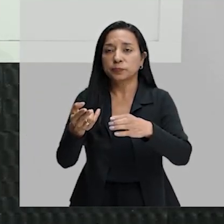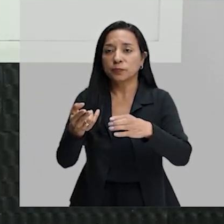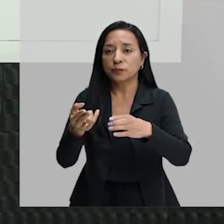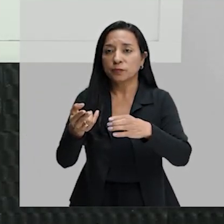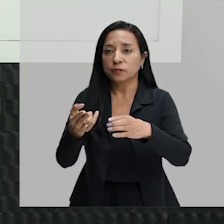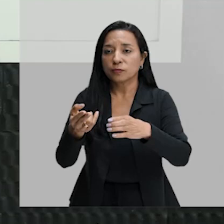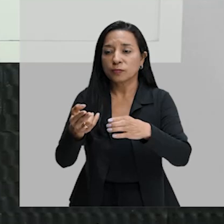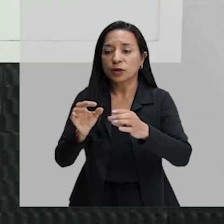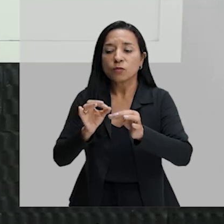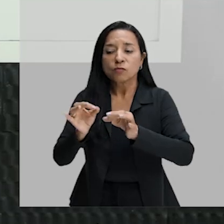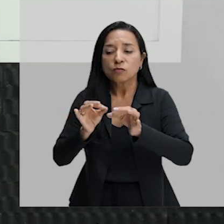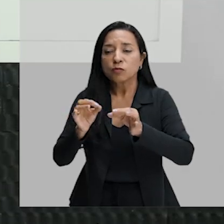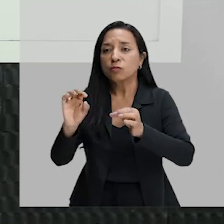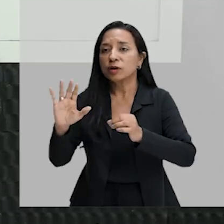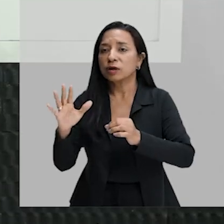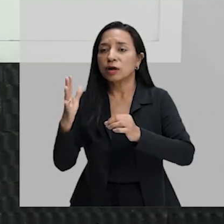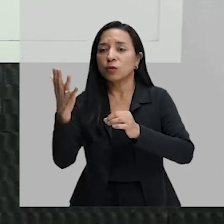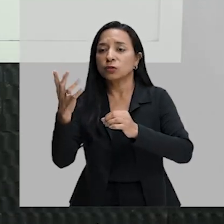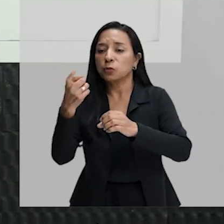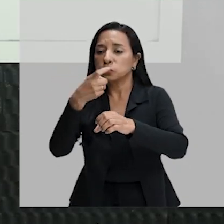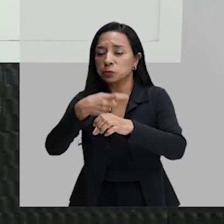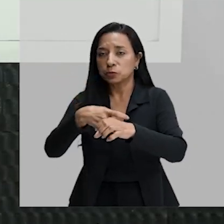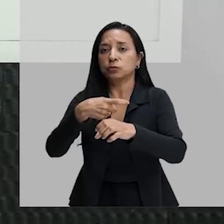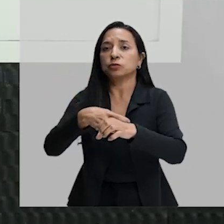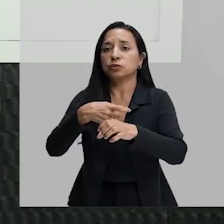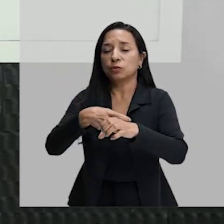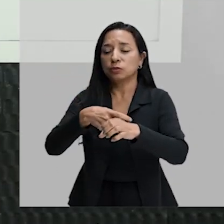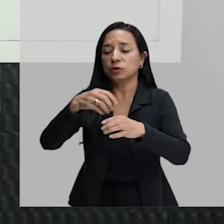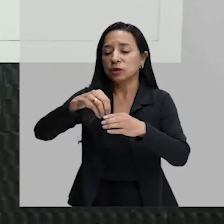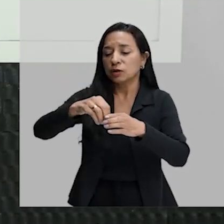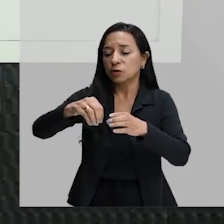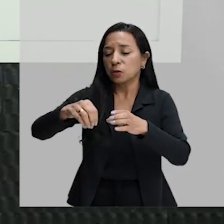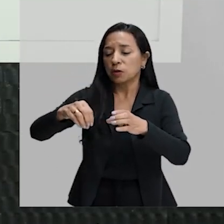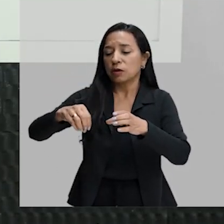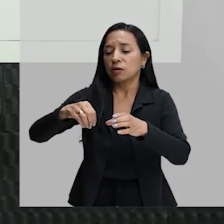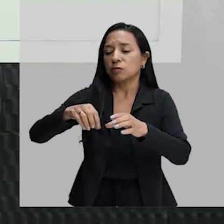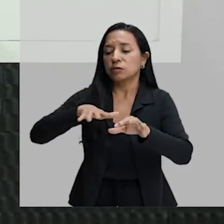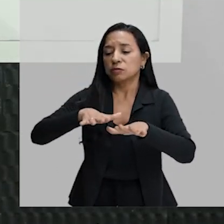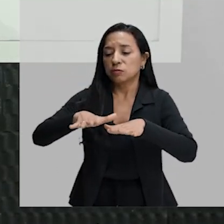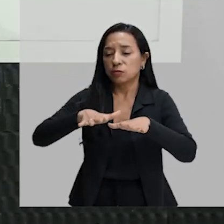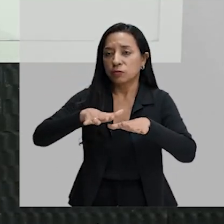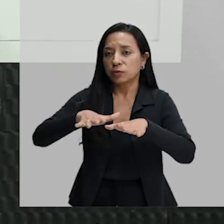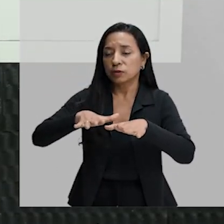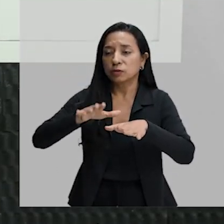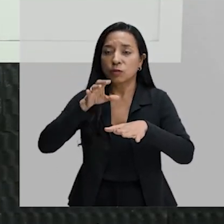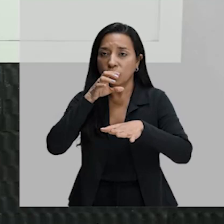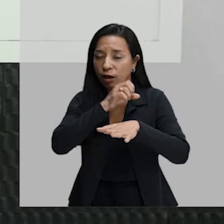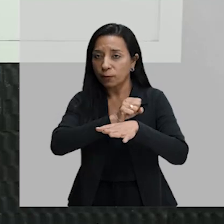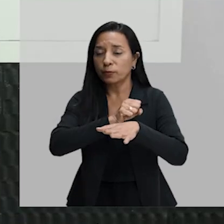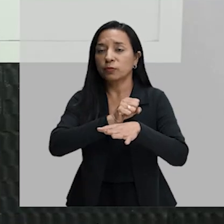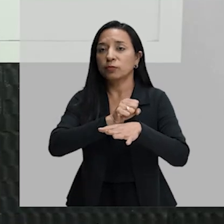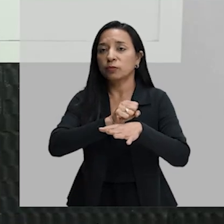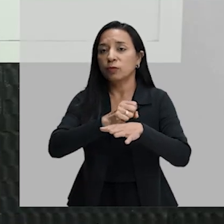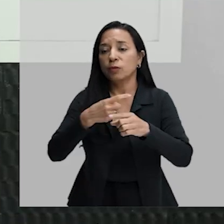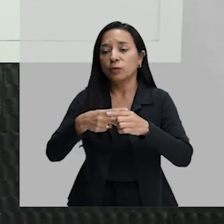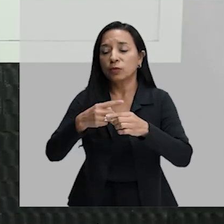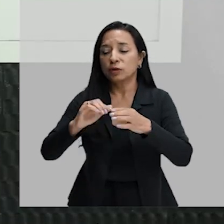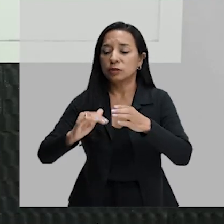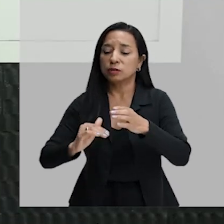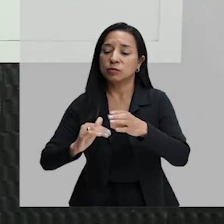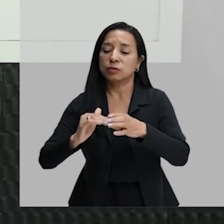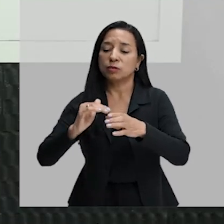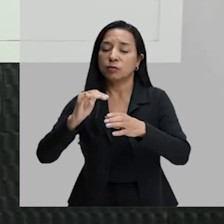pela mesma forma que acontece lá nos sólidos, as moléculas elas estão se movem mais rapidamente, né, porque tem um aumento